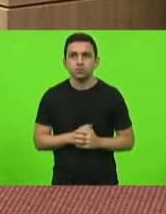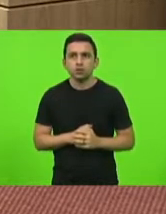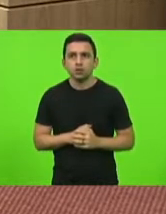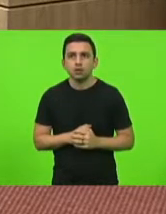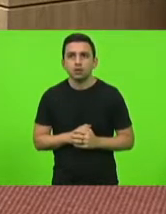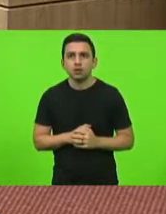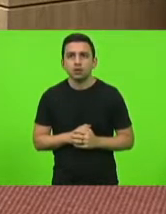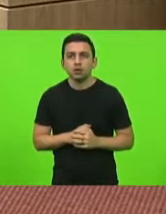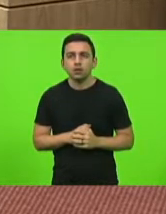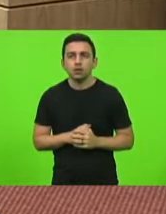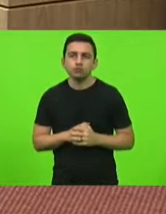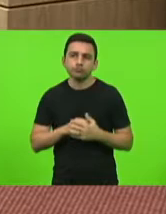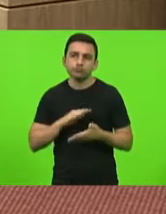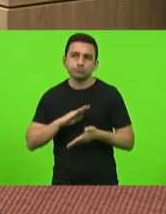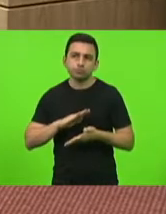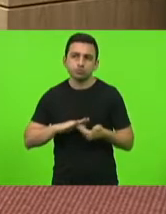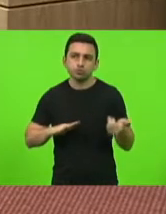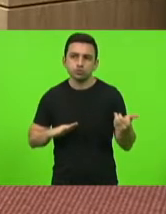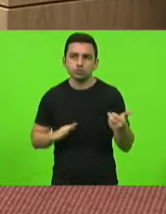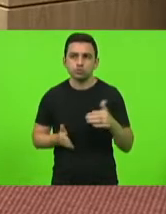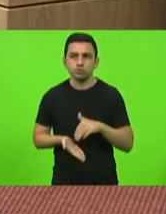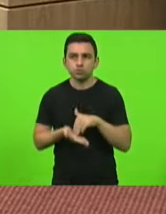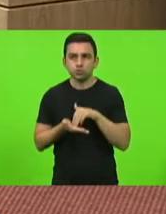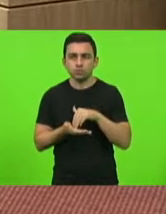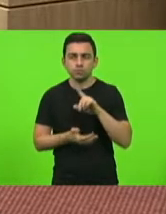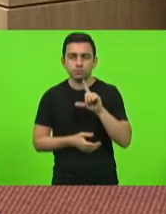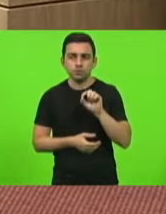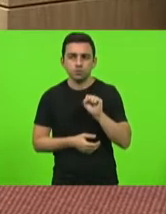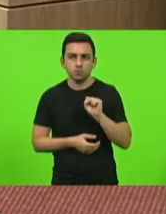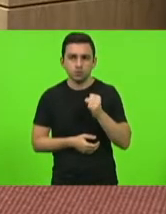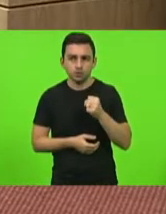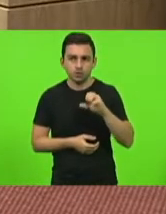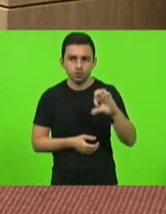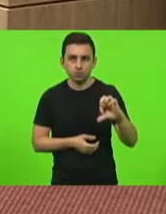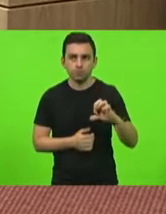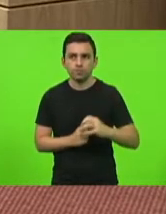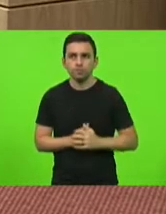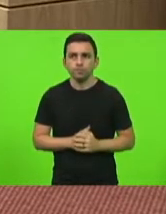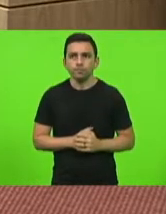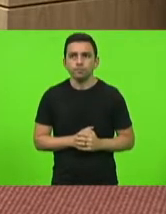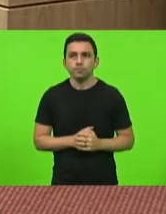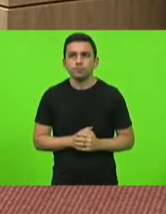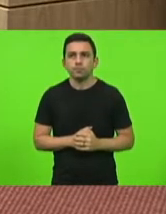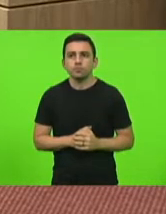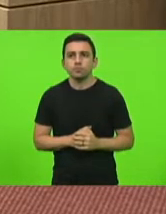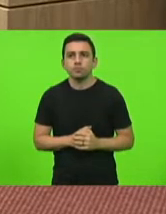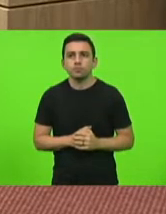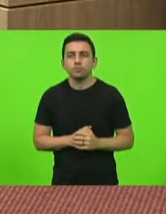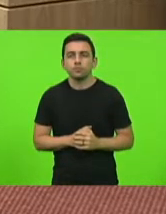Vossa Excelência e retiramos de pauta a moção 1089.